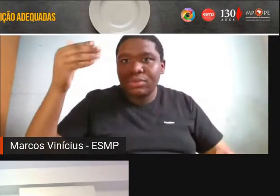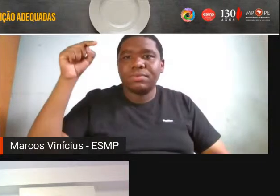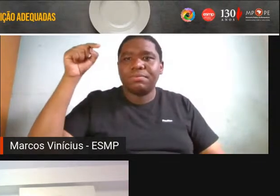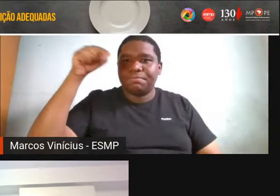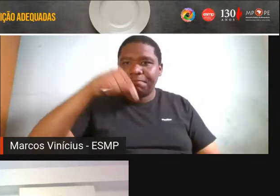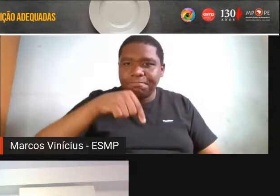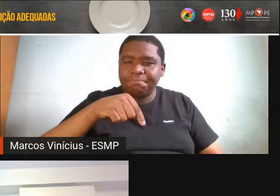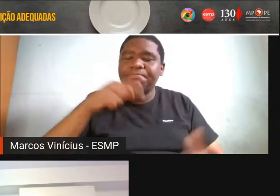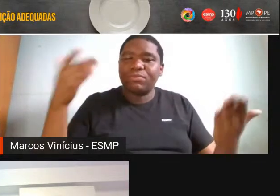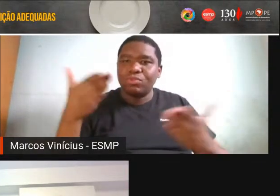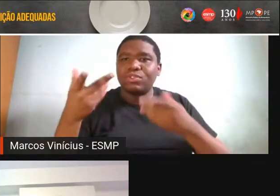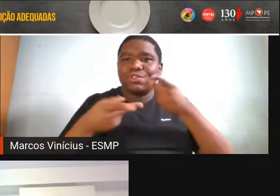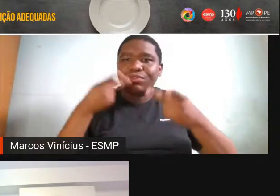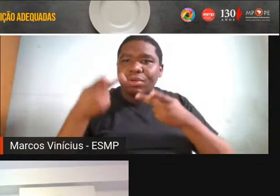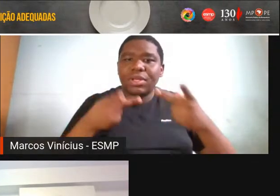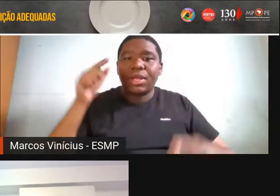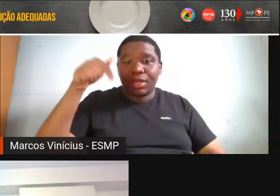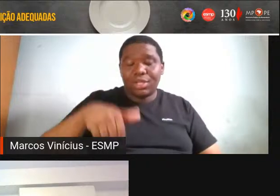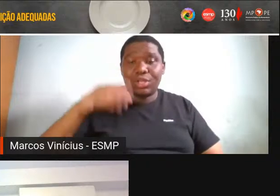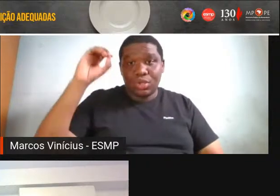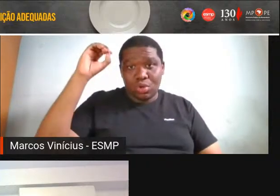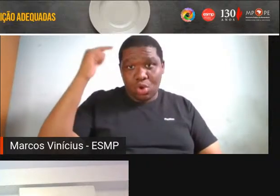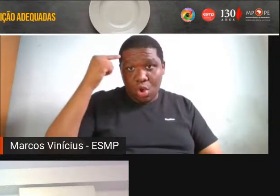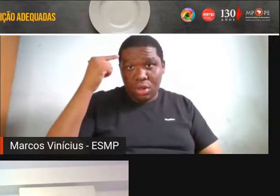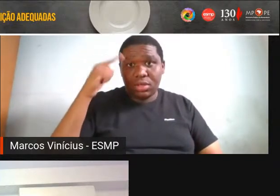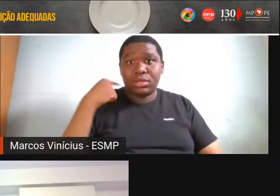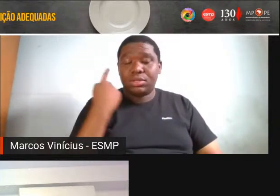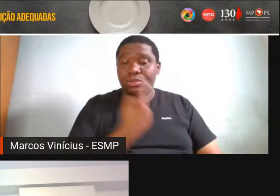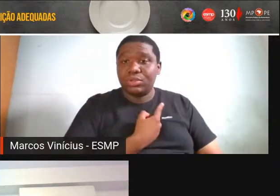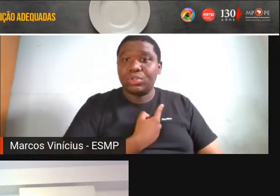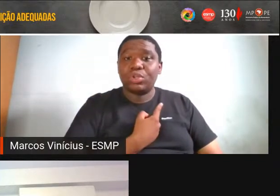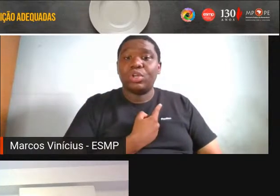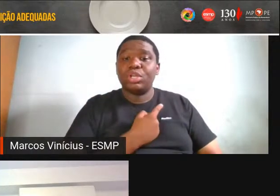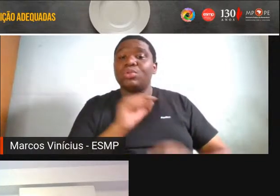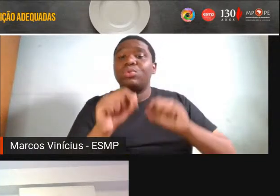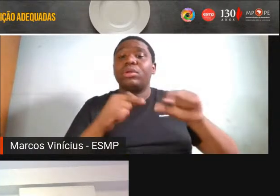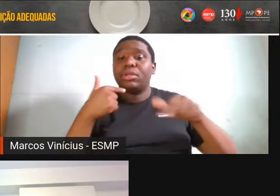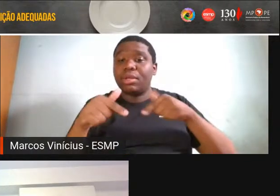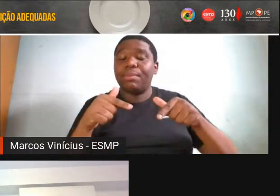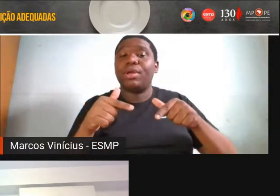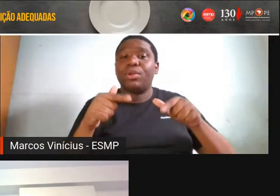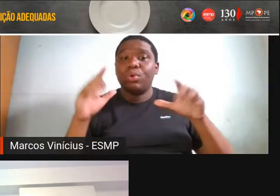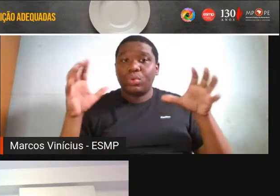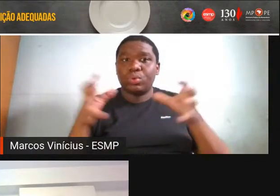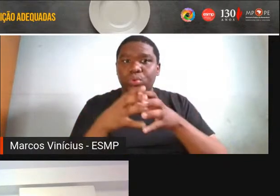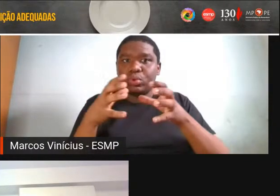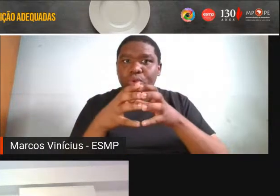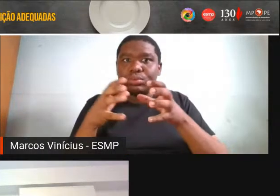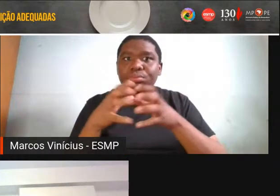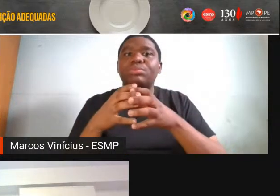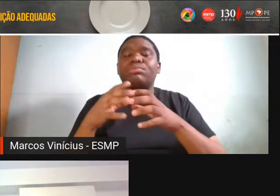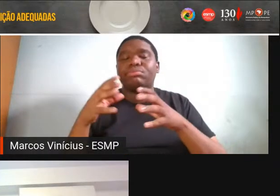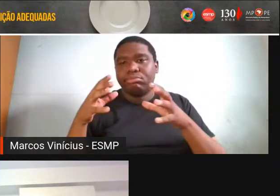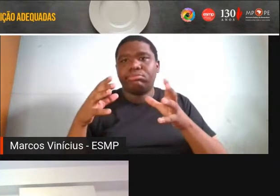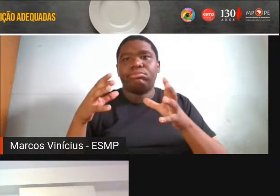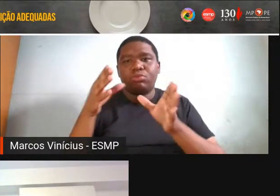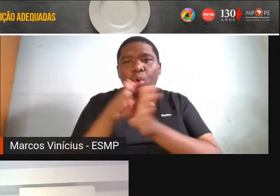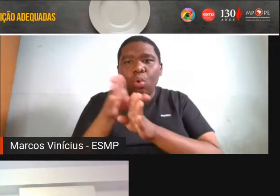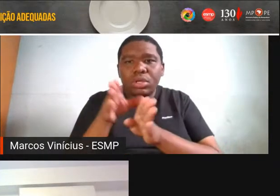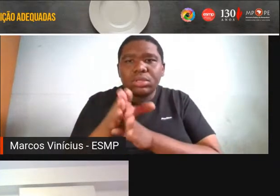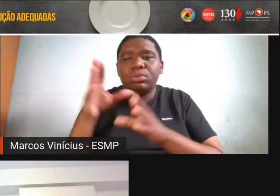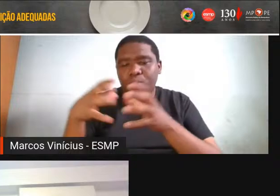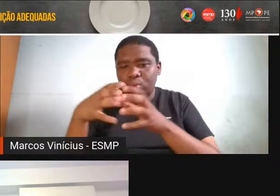disposição. Em Olinda, nós temos atuado pela efetivação do Conselho Municipal de Segurança Alimentar, que, apesar de ter sido